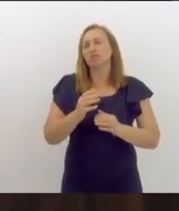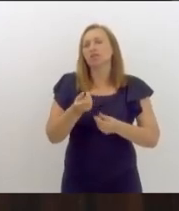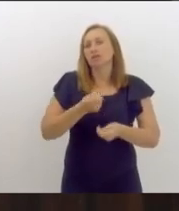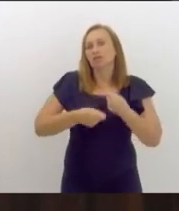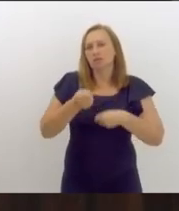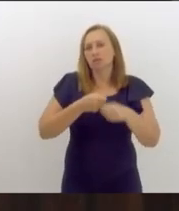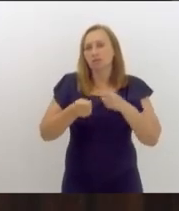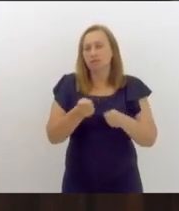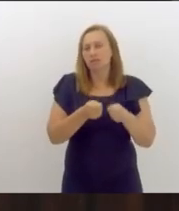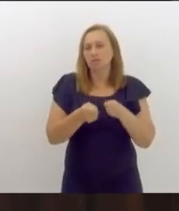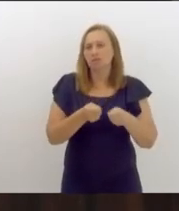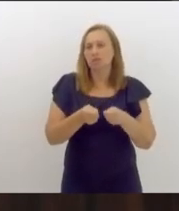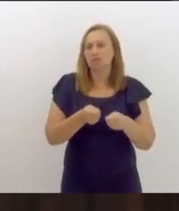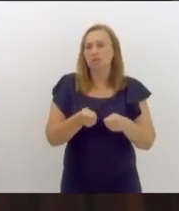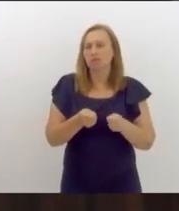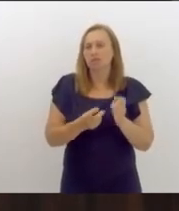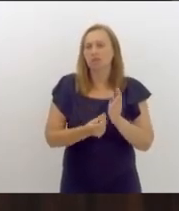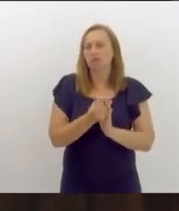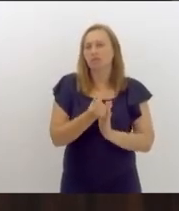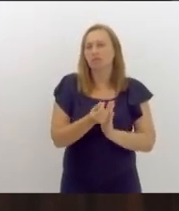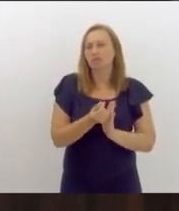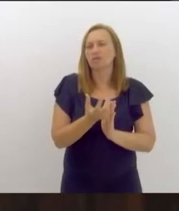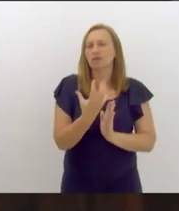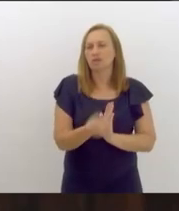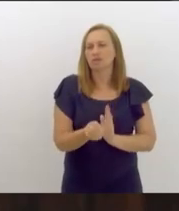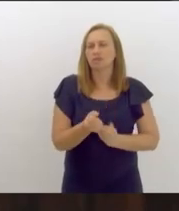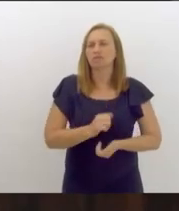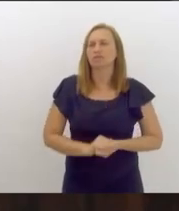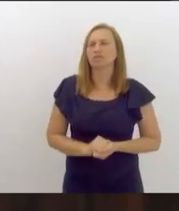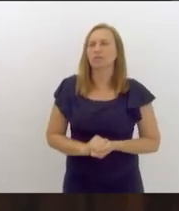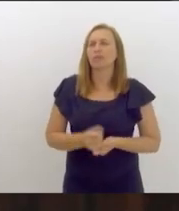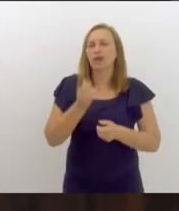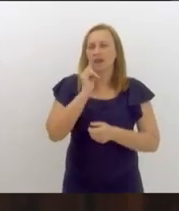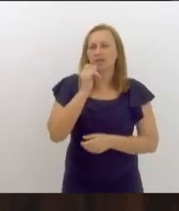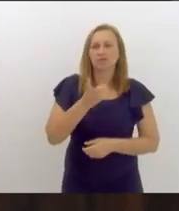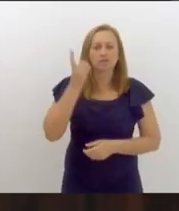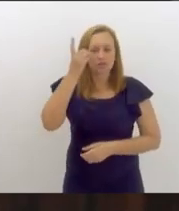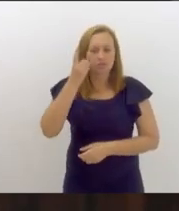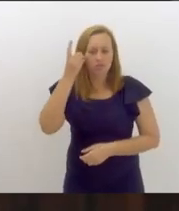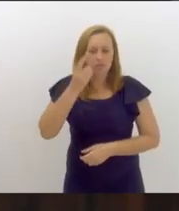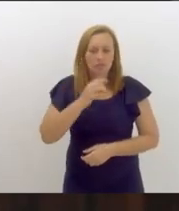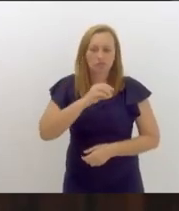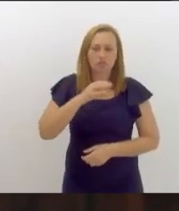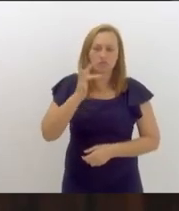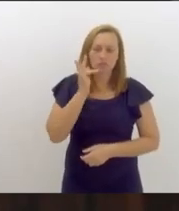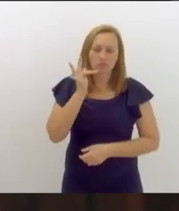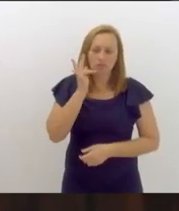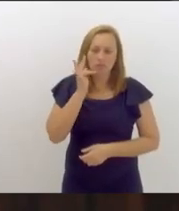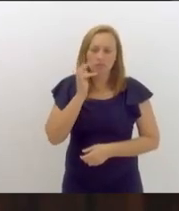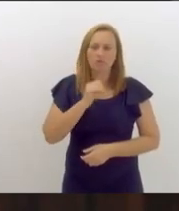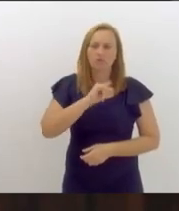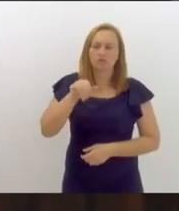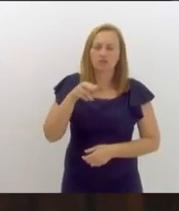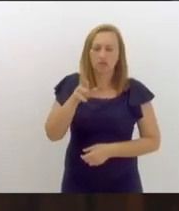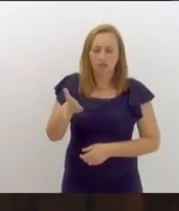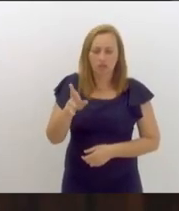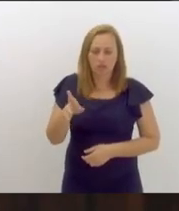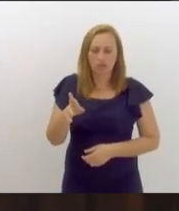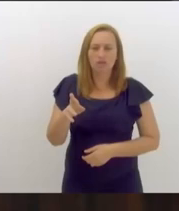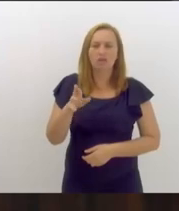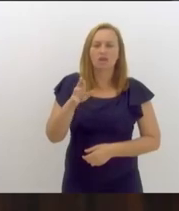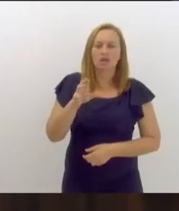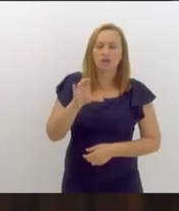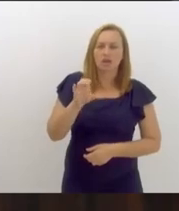Finanças realização financeira e controle favorável relatores deputados Jorge Felipe Neto Jair Bittencourt Carlos